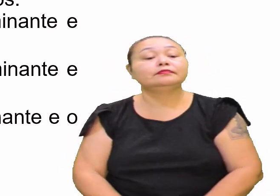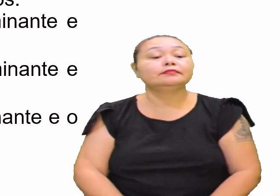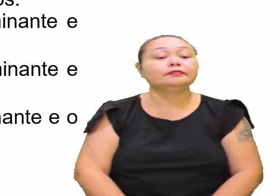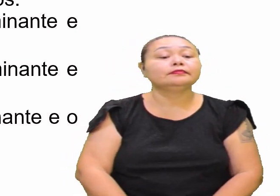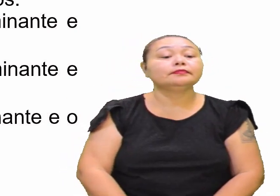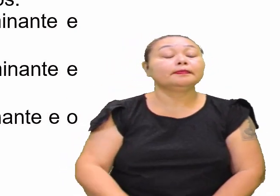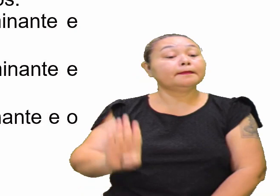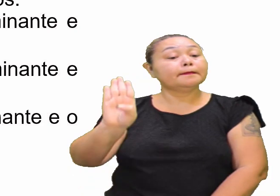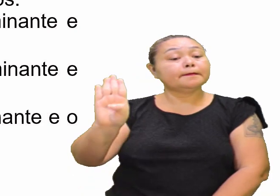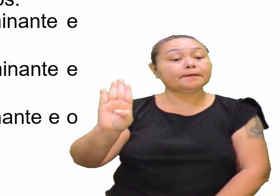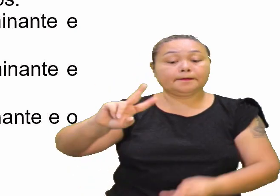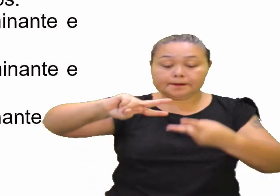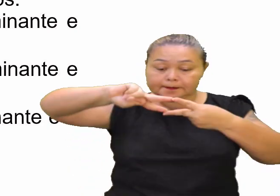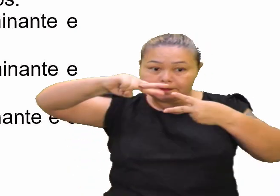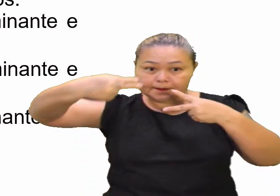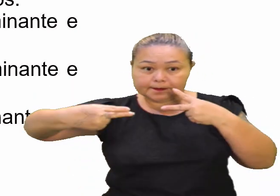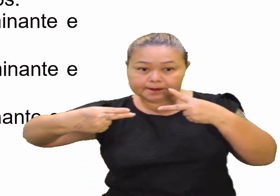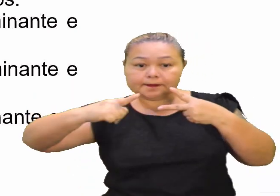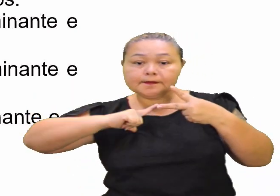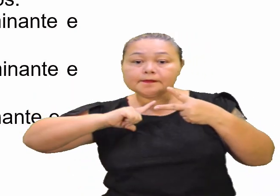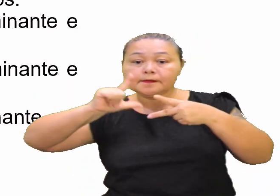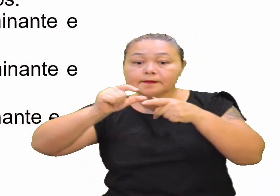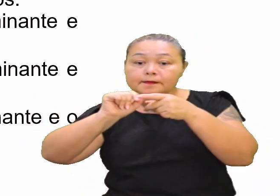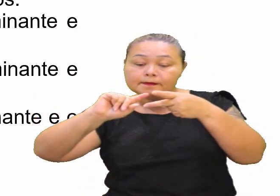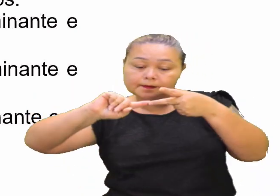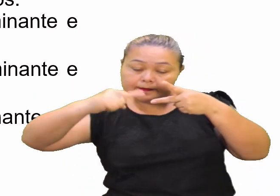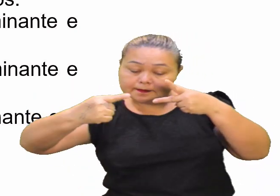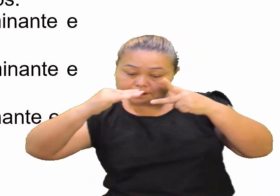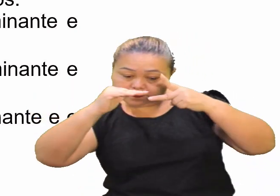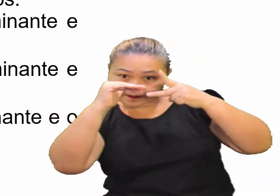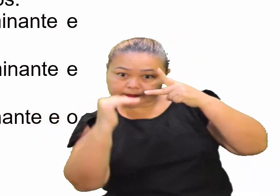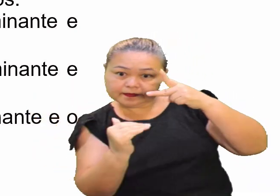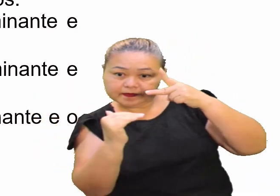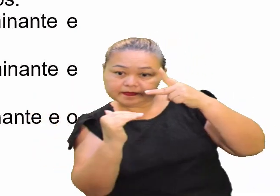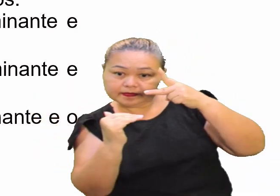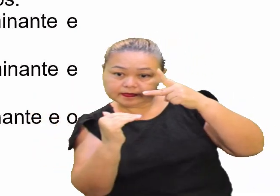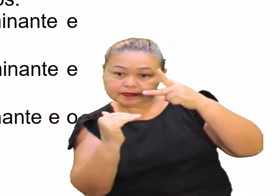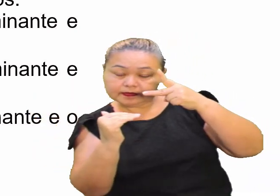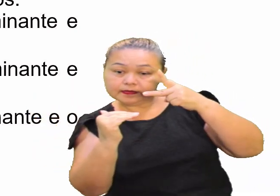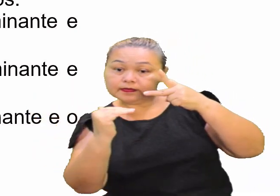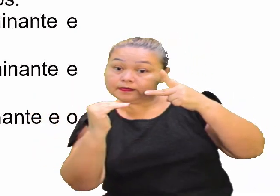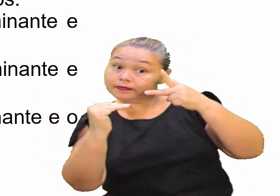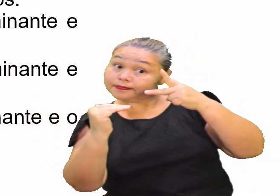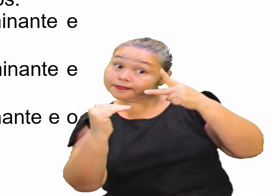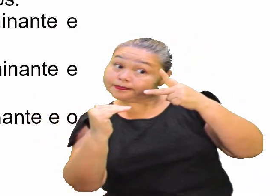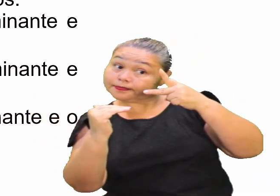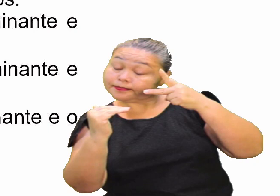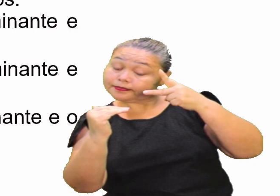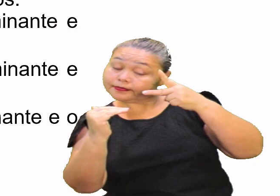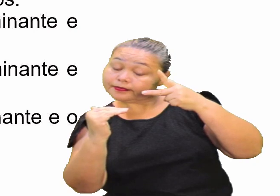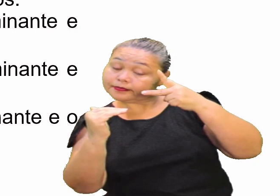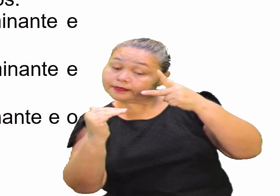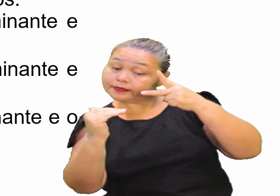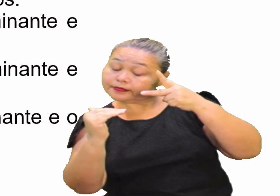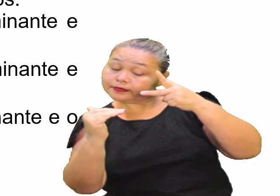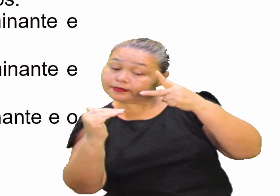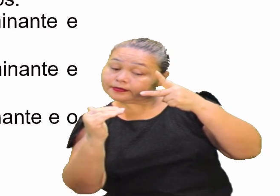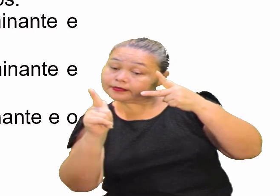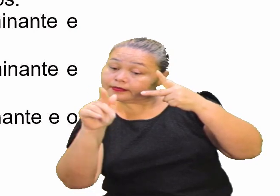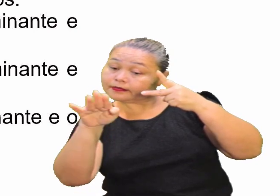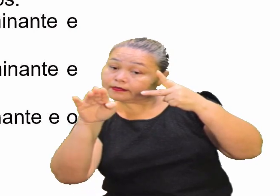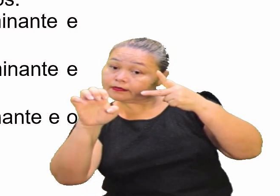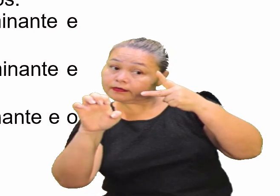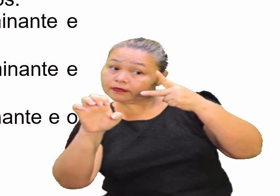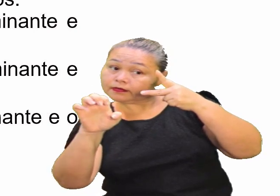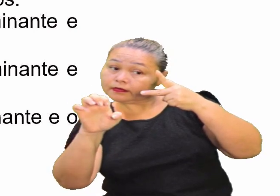representada no heredograma. Pessoal, vamos ver se é verdade a letra A. Que tipo de herança é essa?